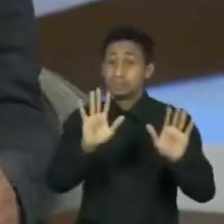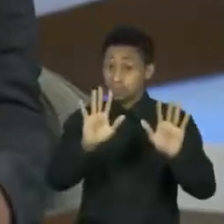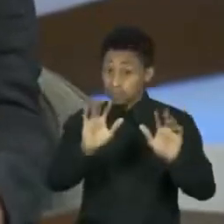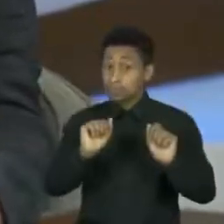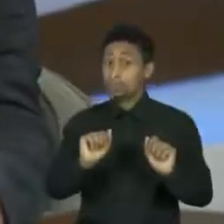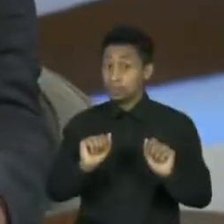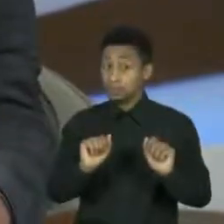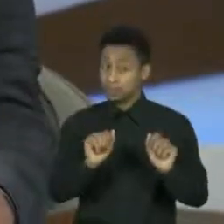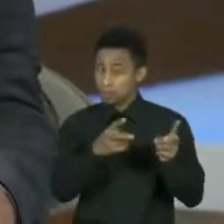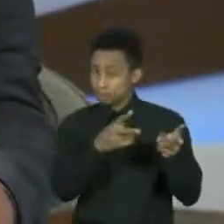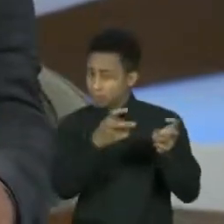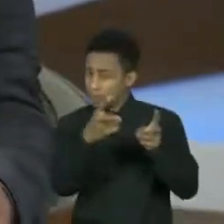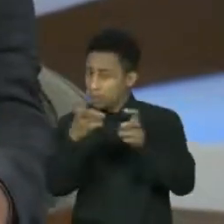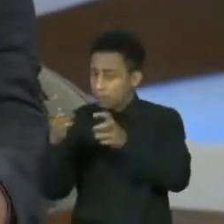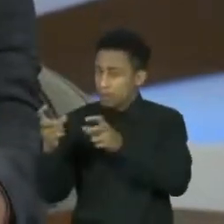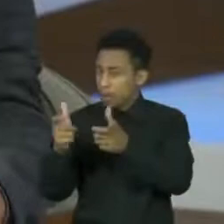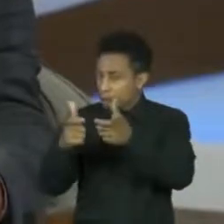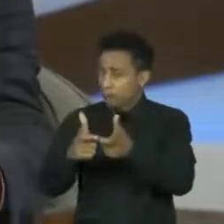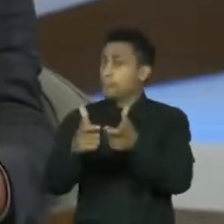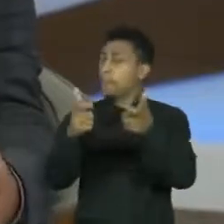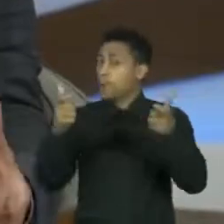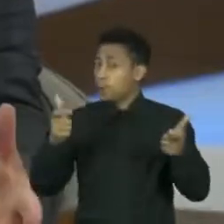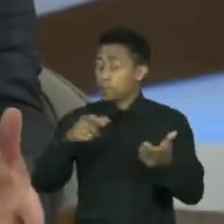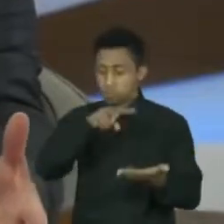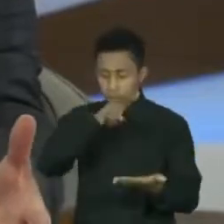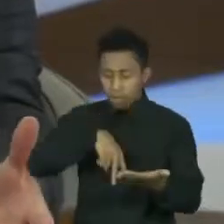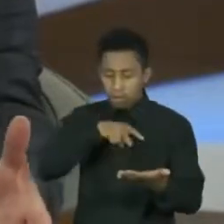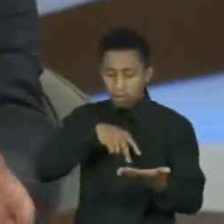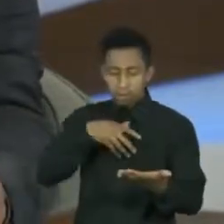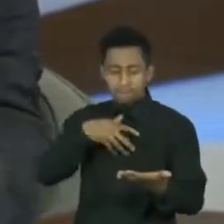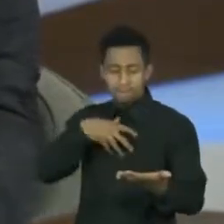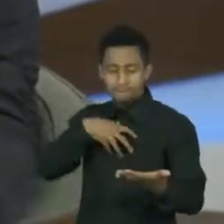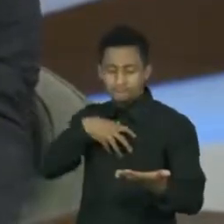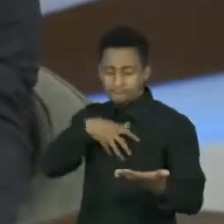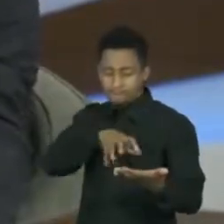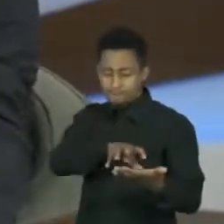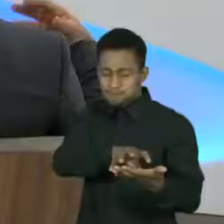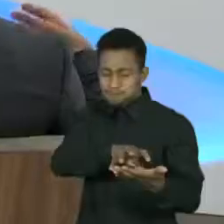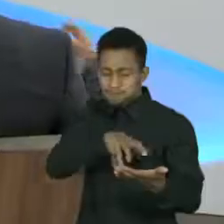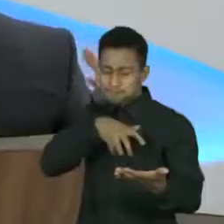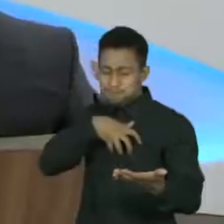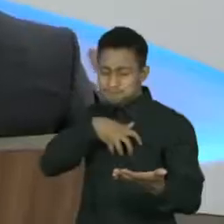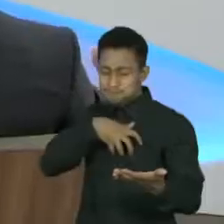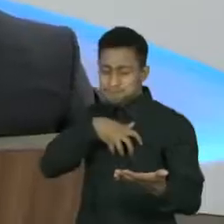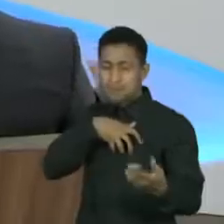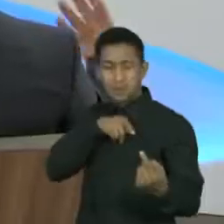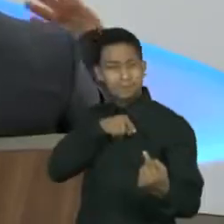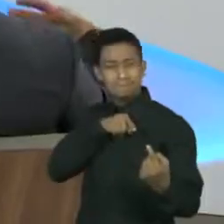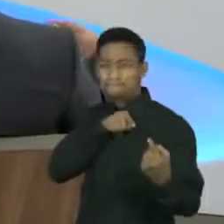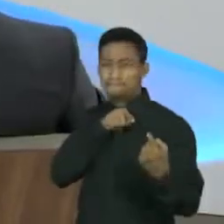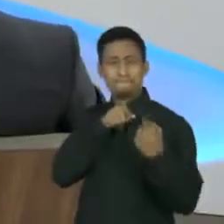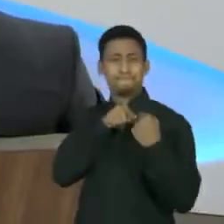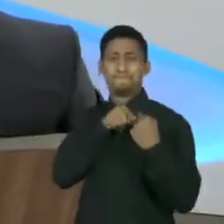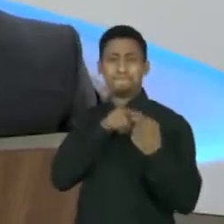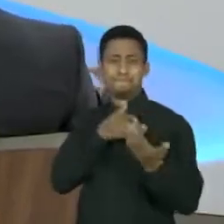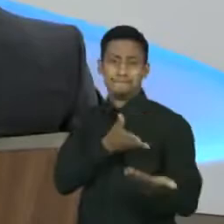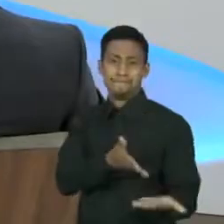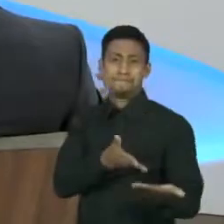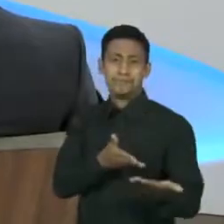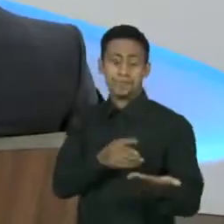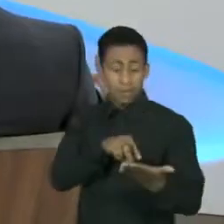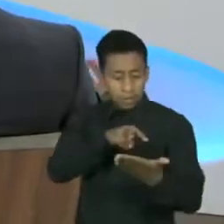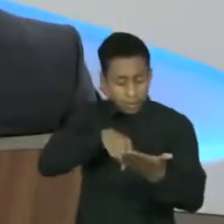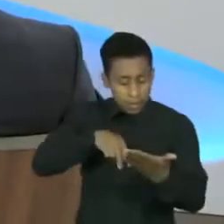que eu tenho visto dos leitores é que eles têm se conectado com essa história justamente porque elas é volta a história evoca